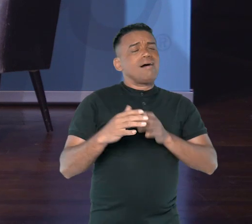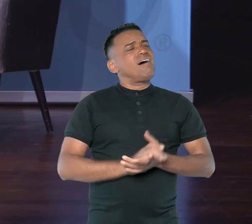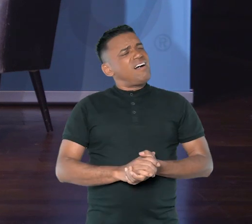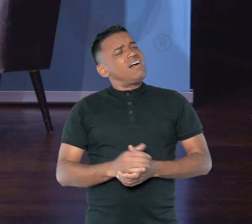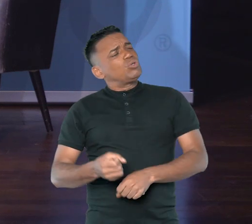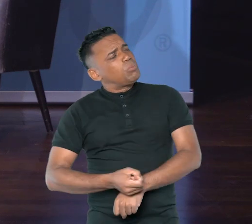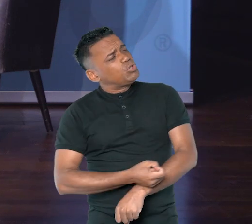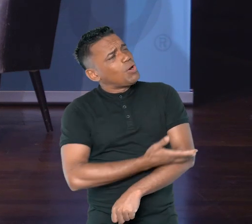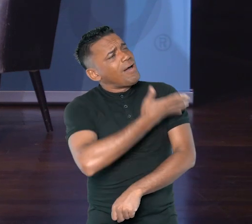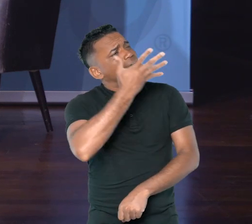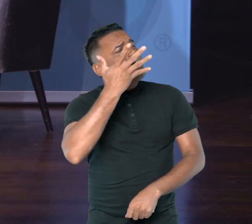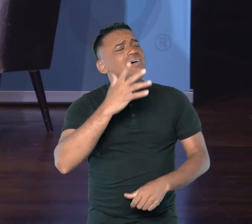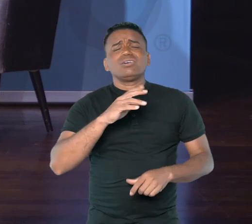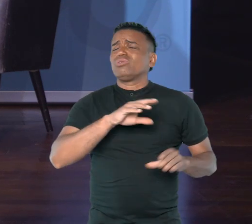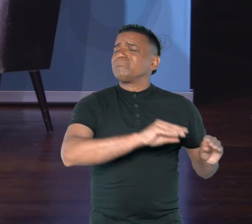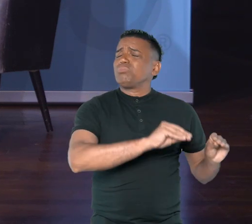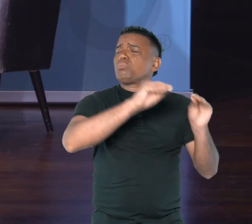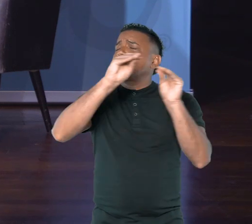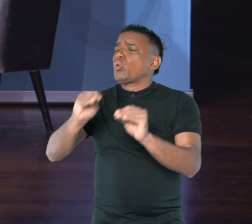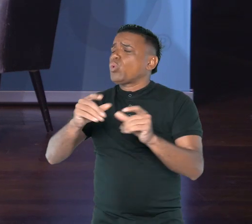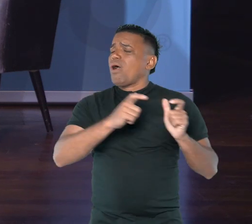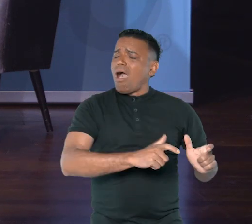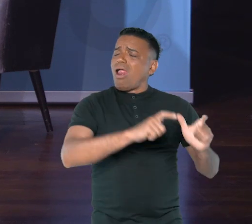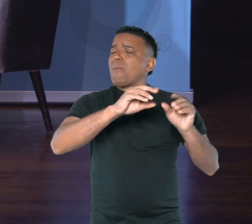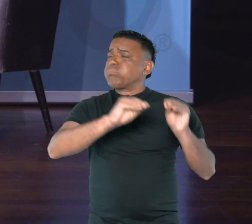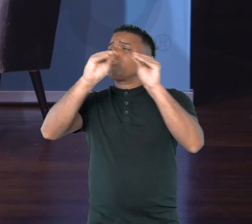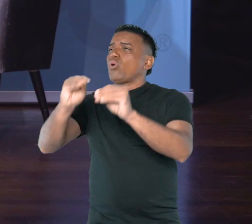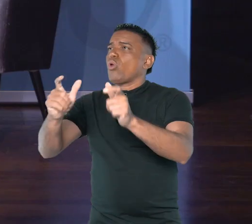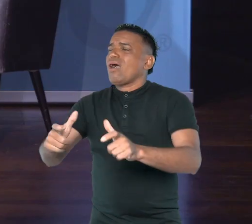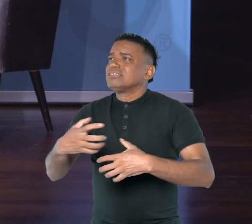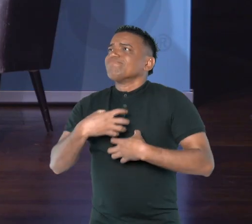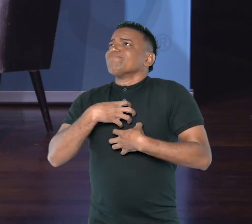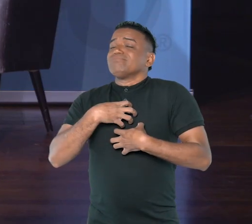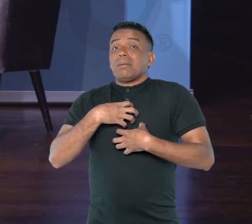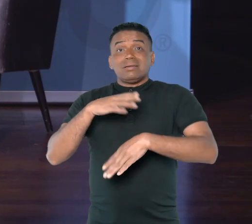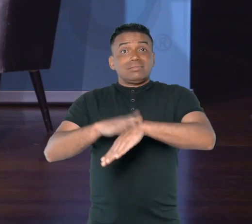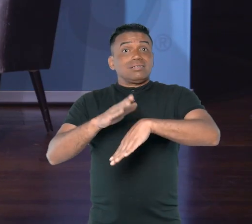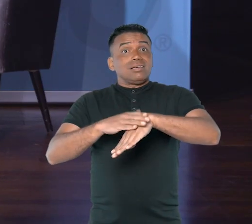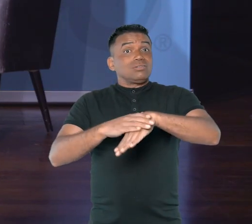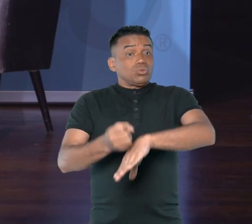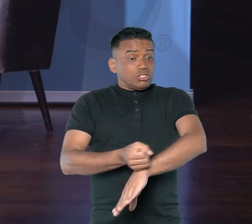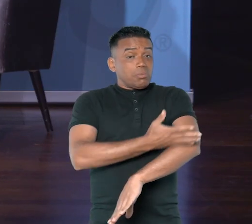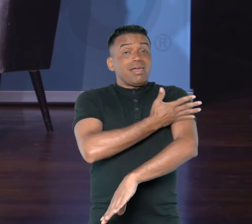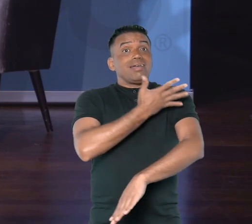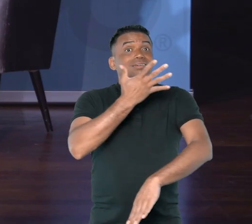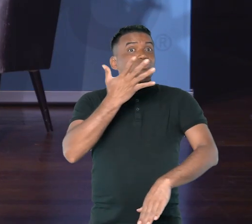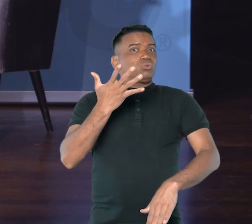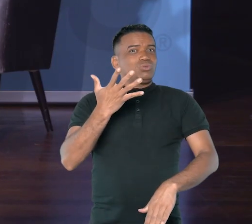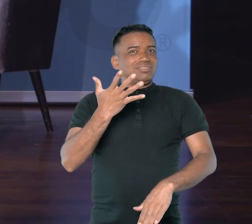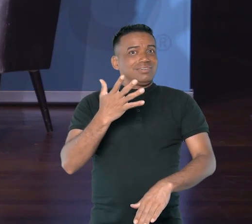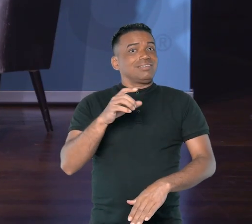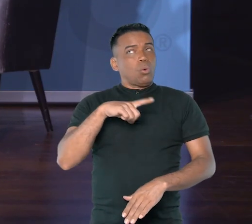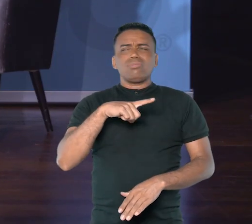estou emocionada, eu me transportei para esse lugar, mas muito através do seu sentimento, das suas sensações. Eu acho que tem a